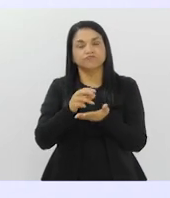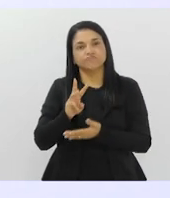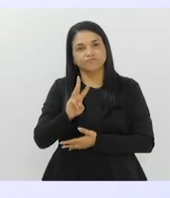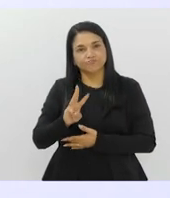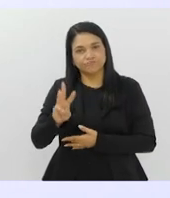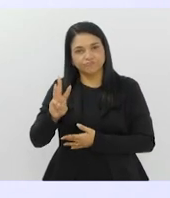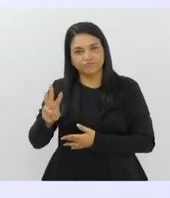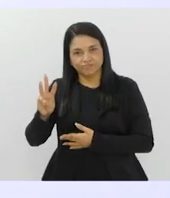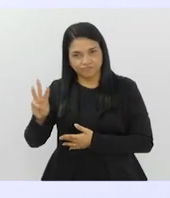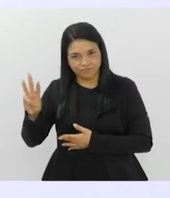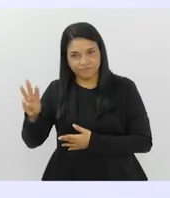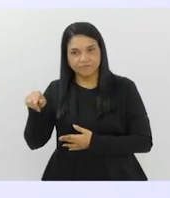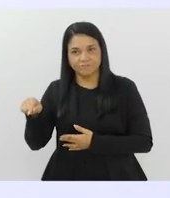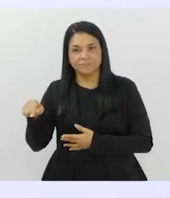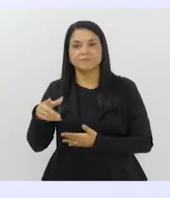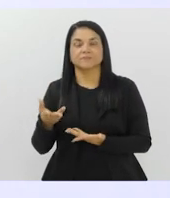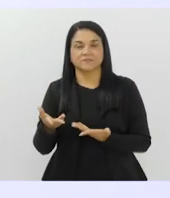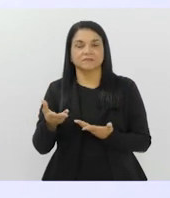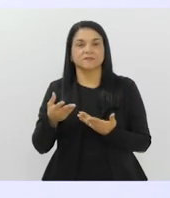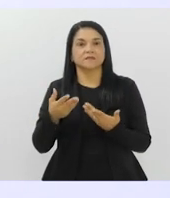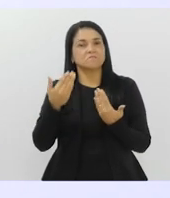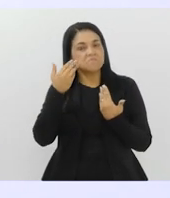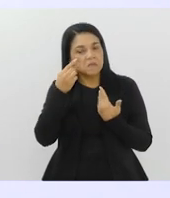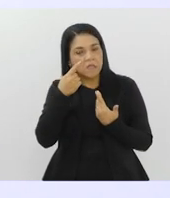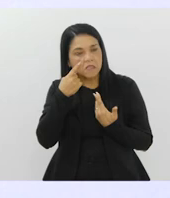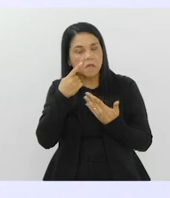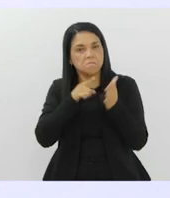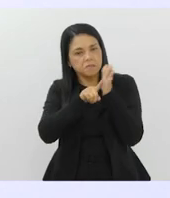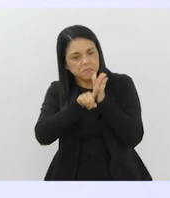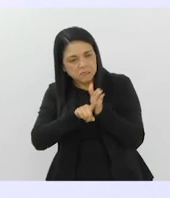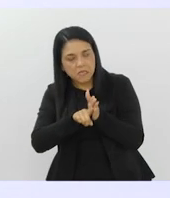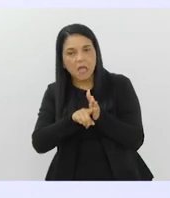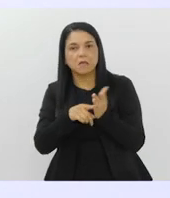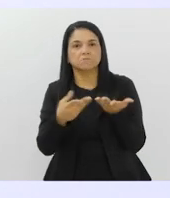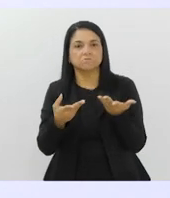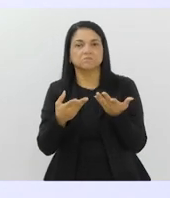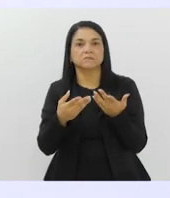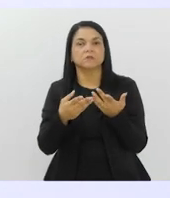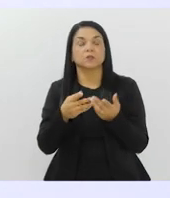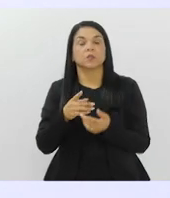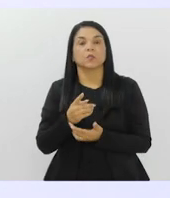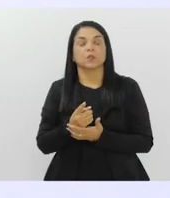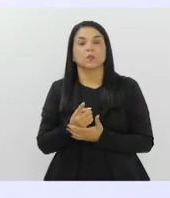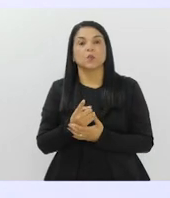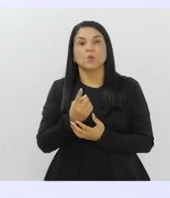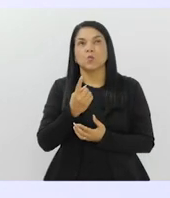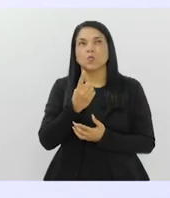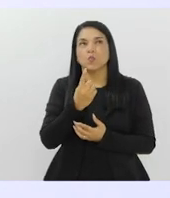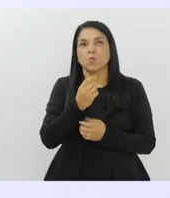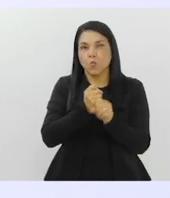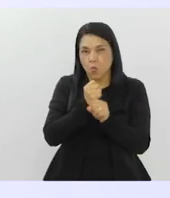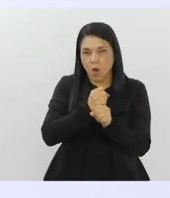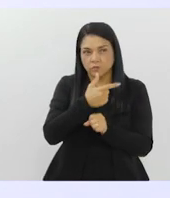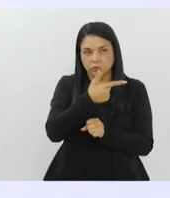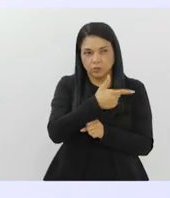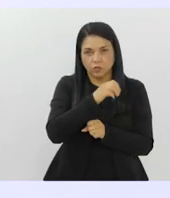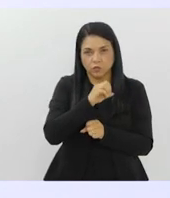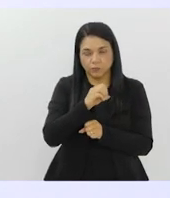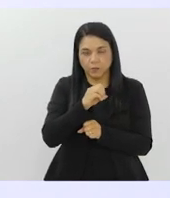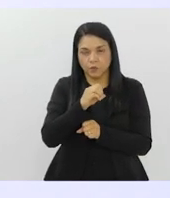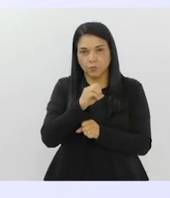o infográfico, está tudo lá disponível para quem quiser. Então, no ano de 2000 a